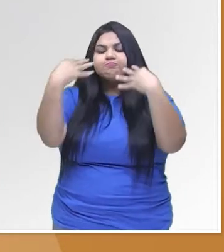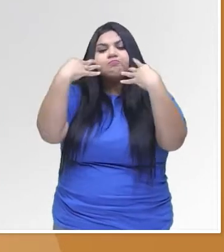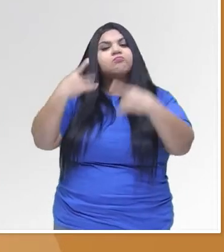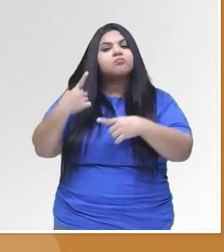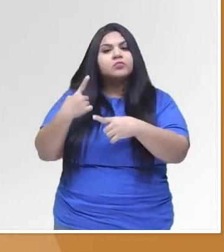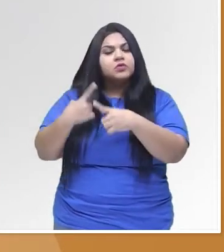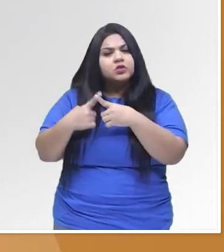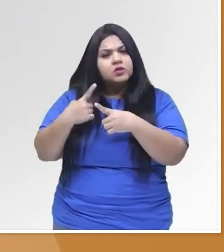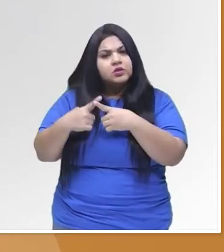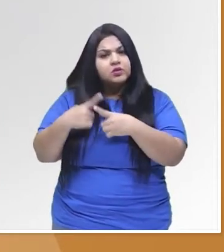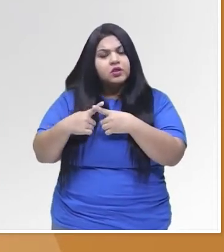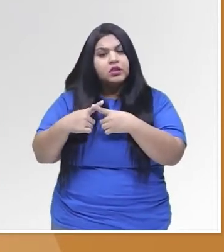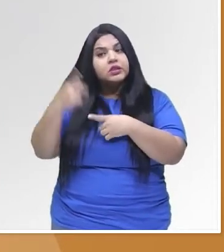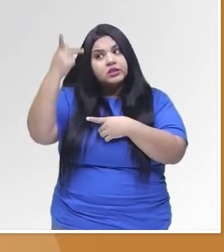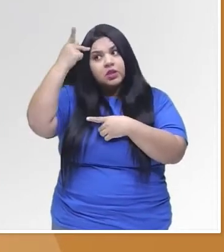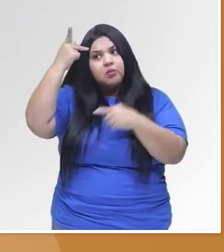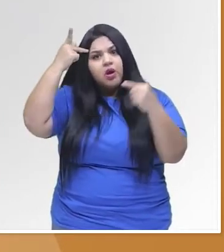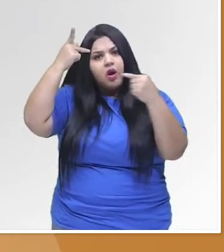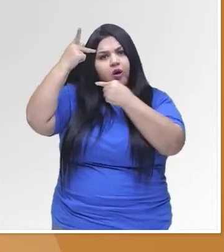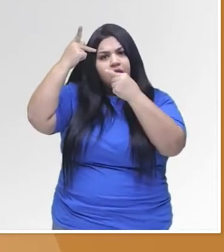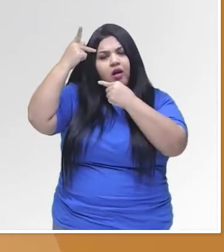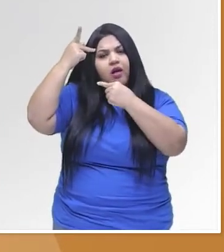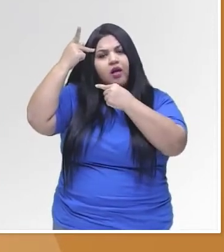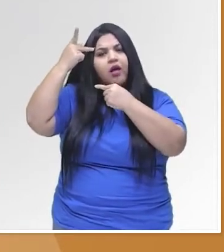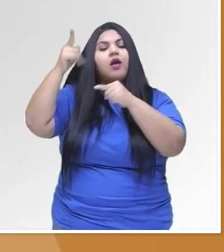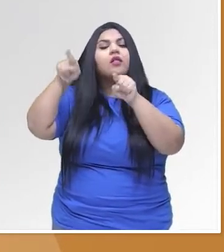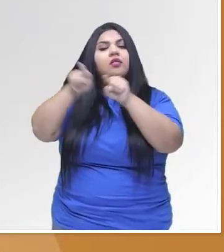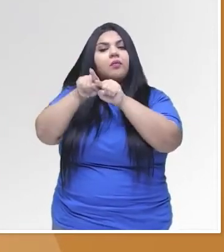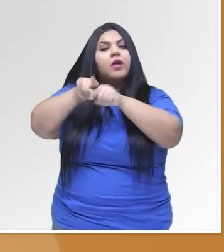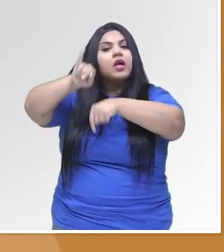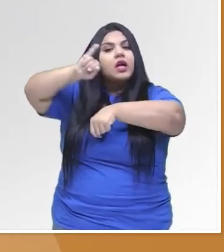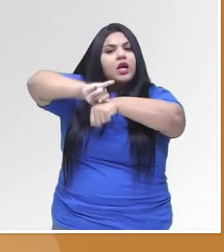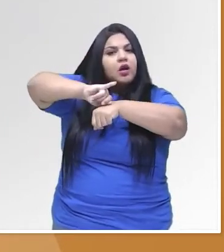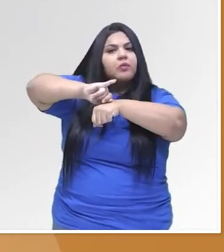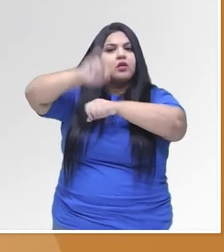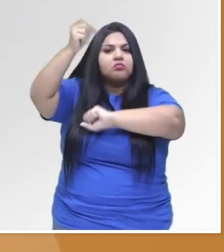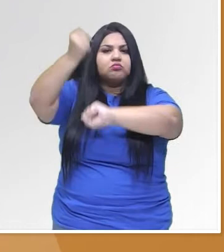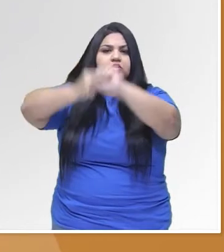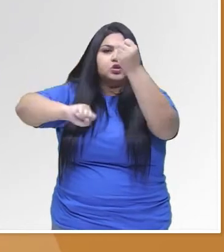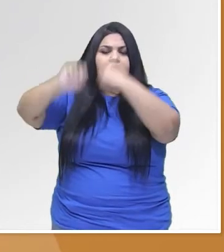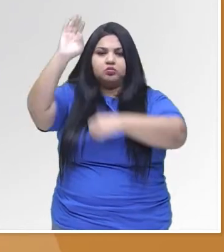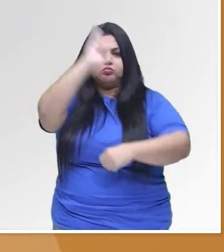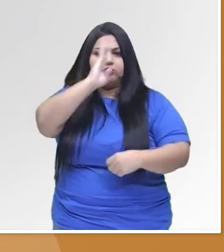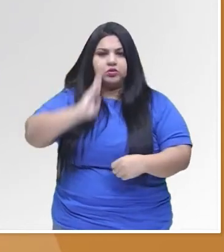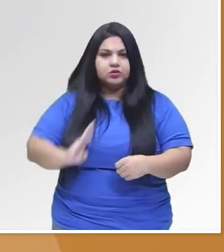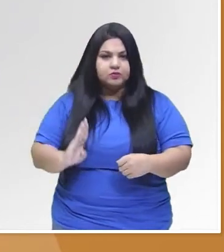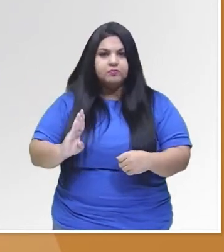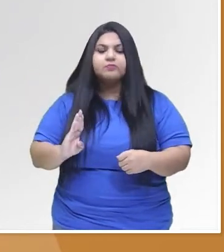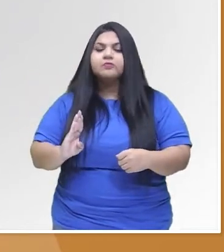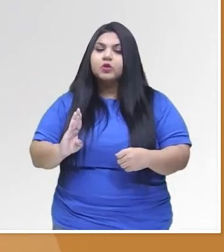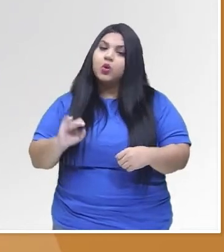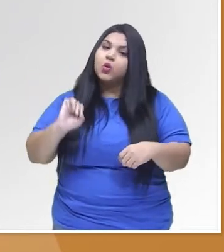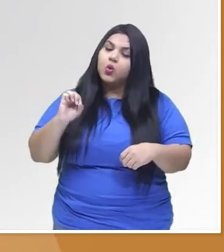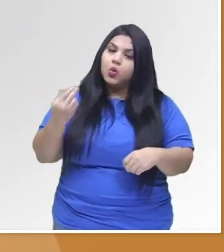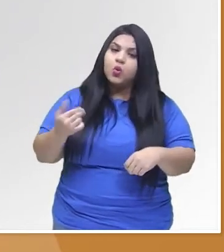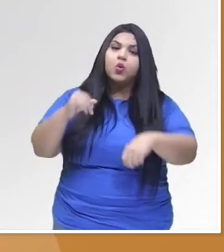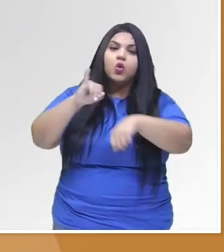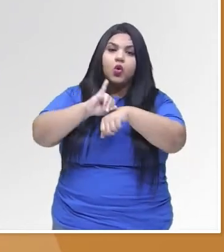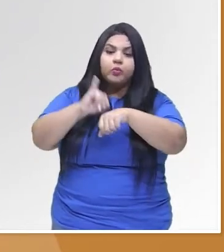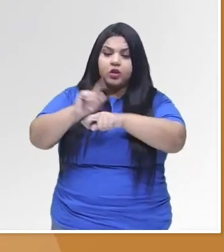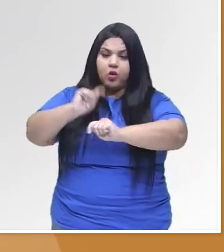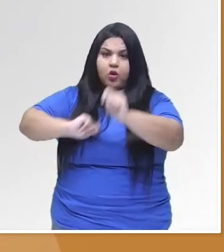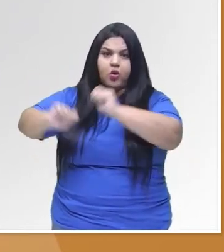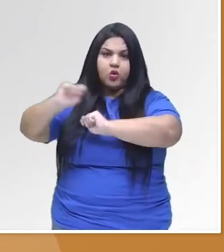porque São Paulo é chamada também de capital industrial do Brasil, tá? Ou capital